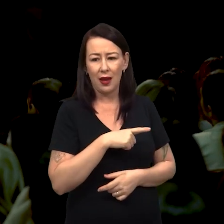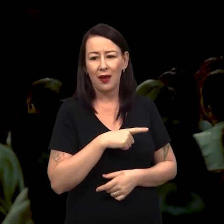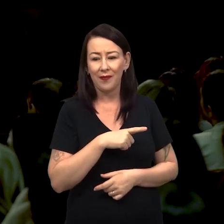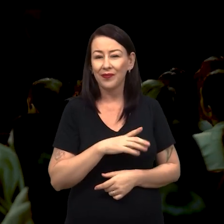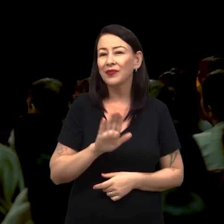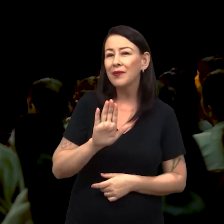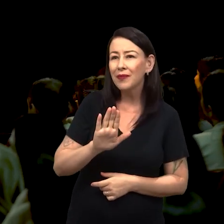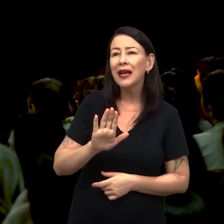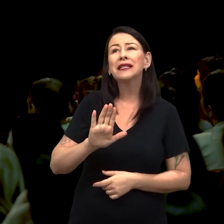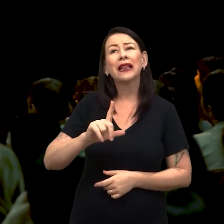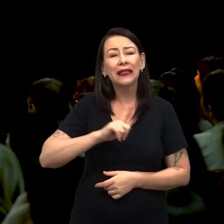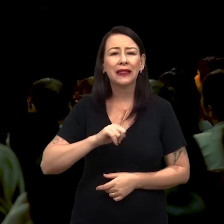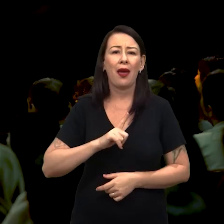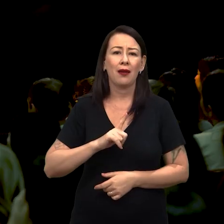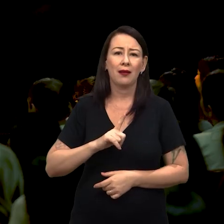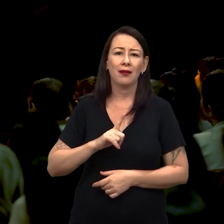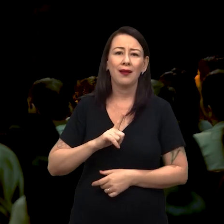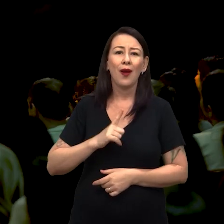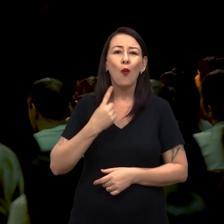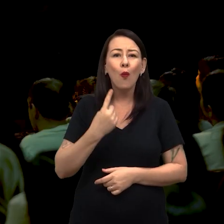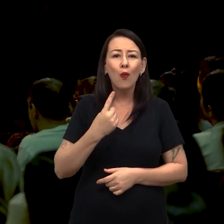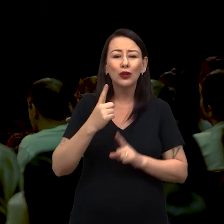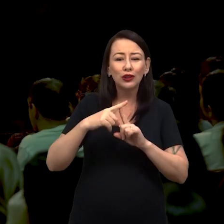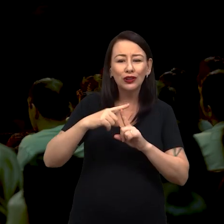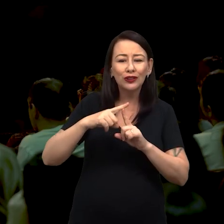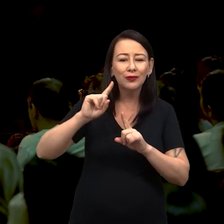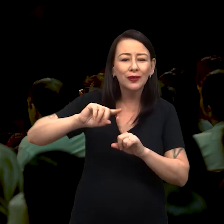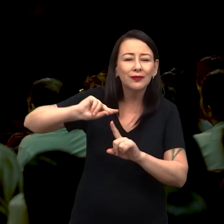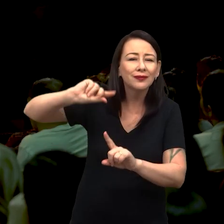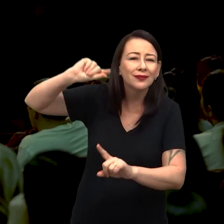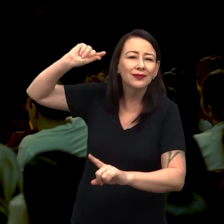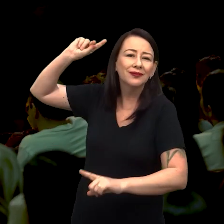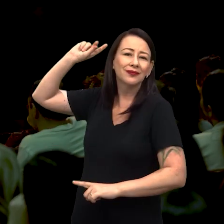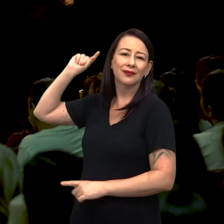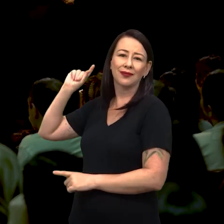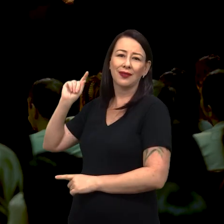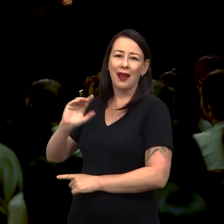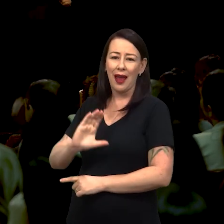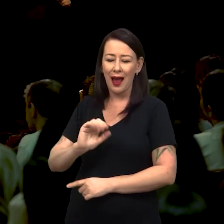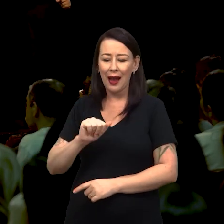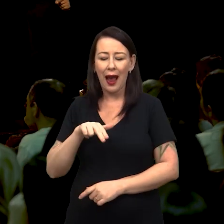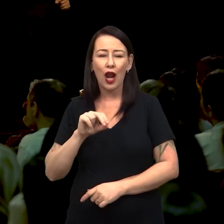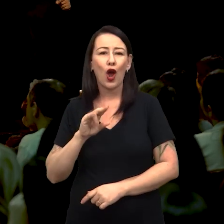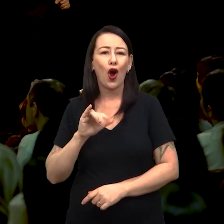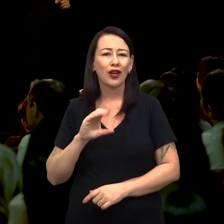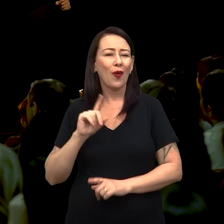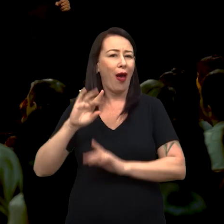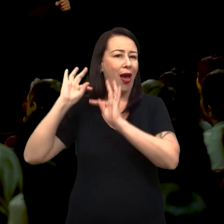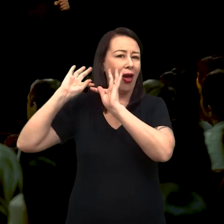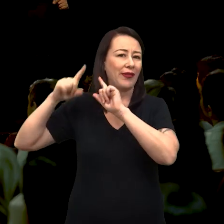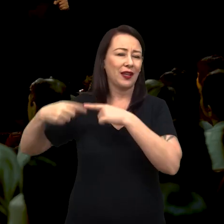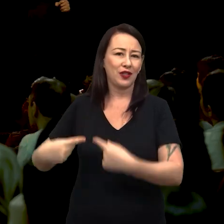um repertório canônico. O que é esse repertório canônico da cultura da infância? Nos